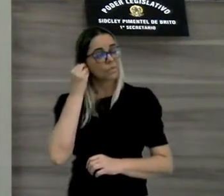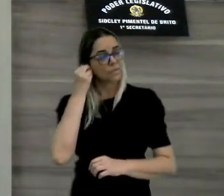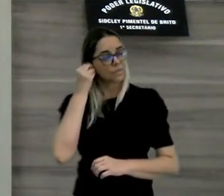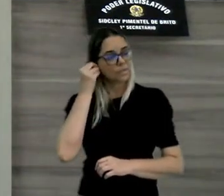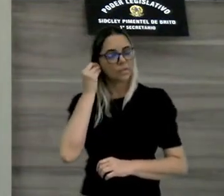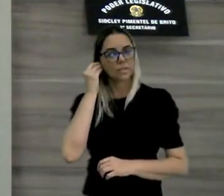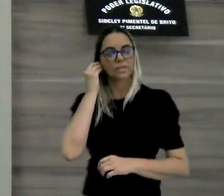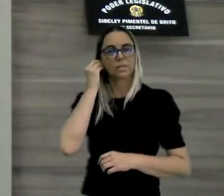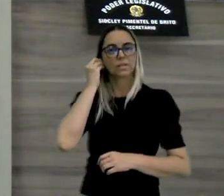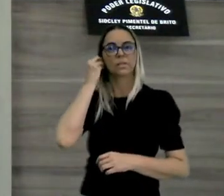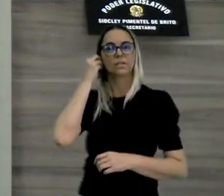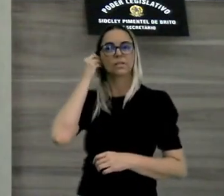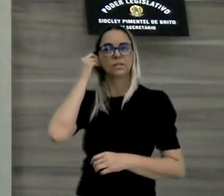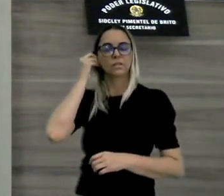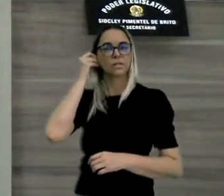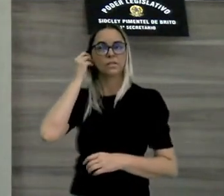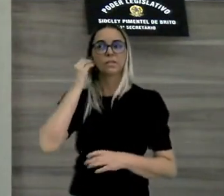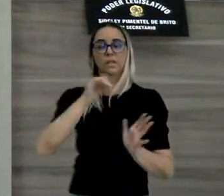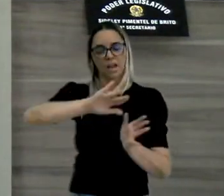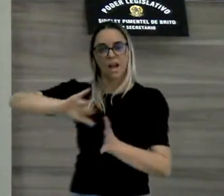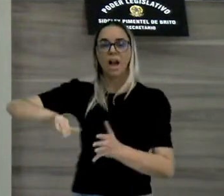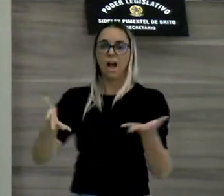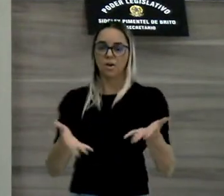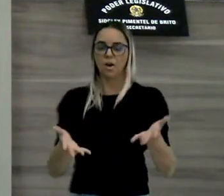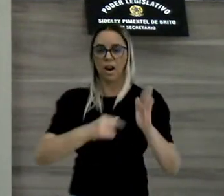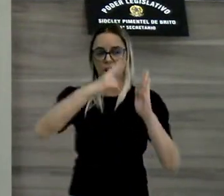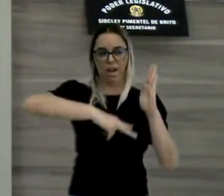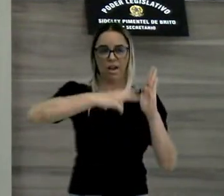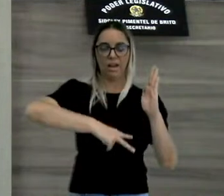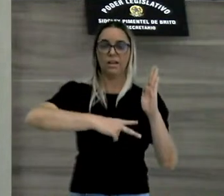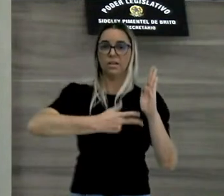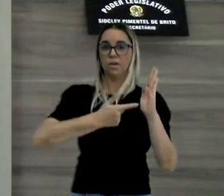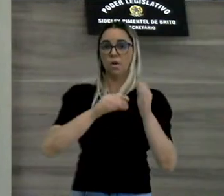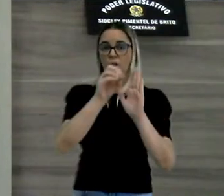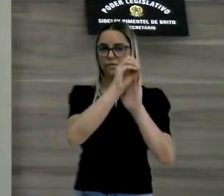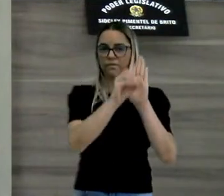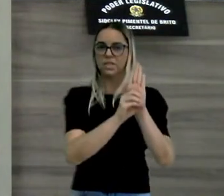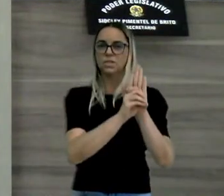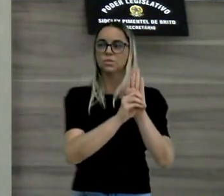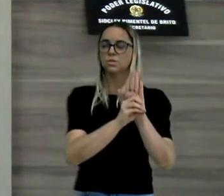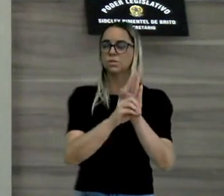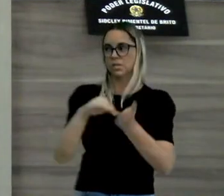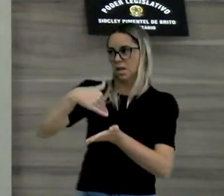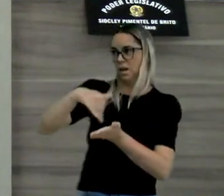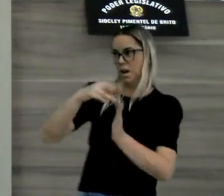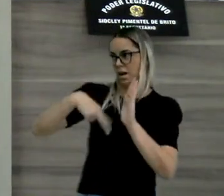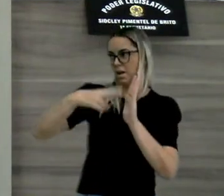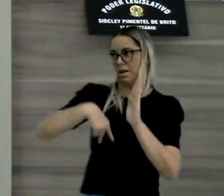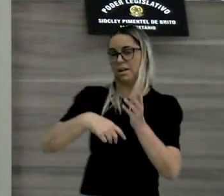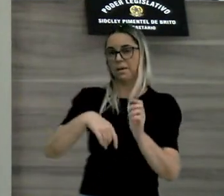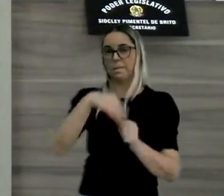moradores passo para primeiro secretário fazer a leitura do número